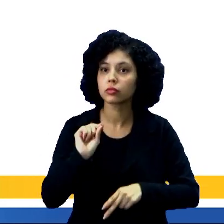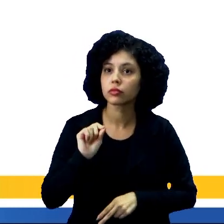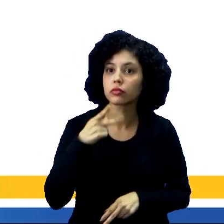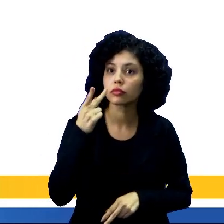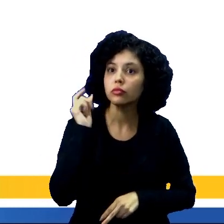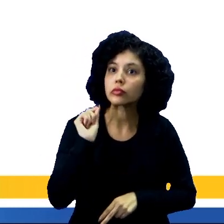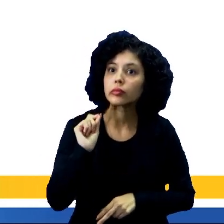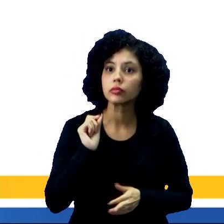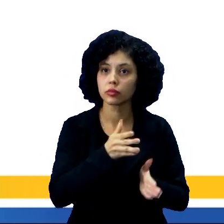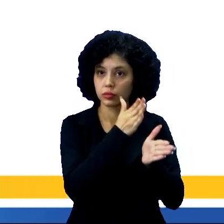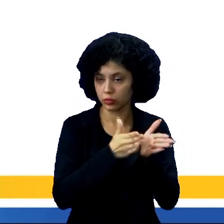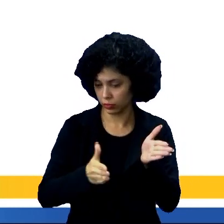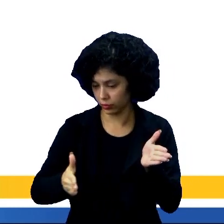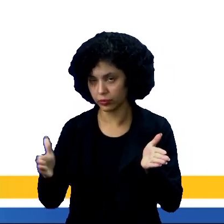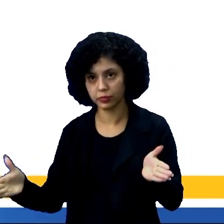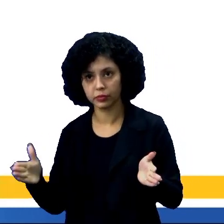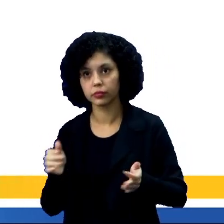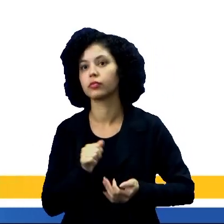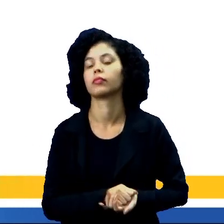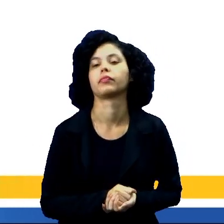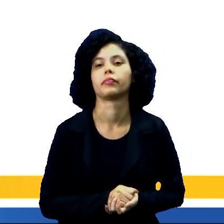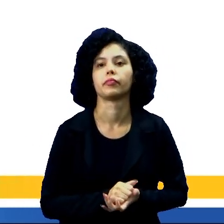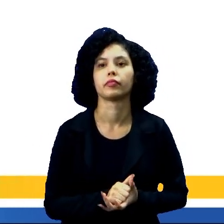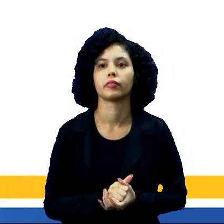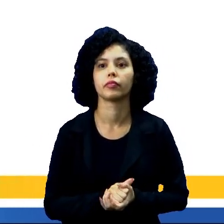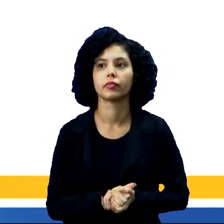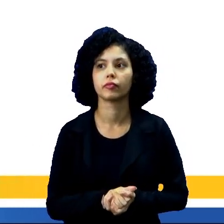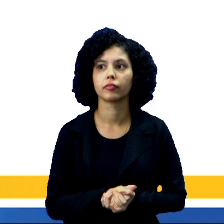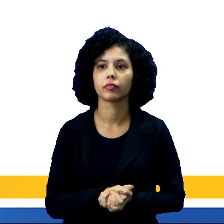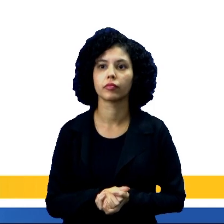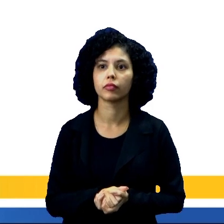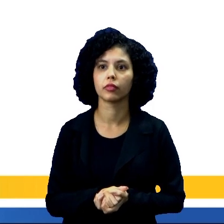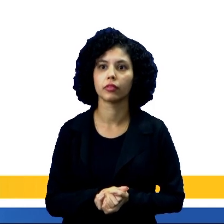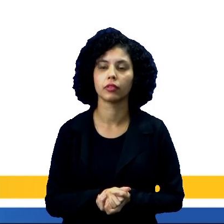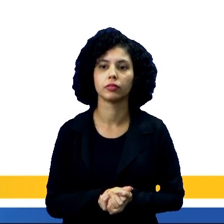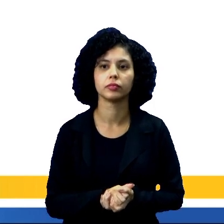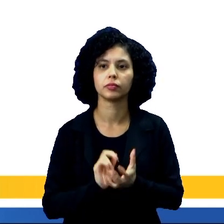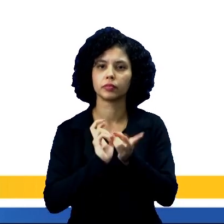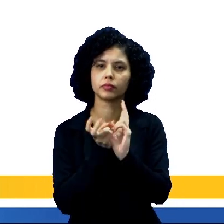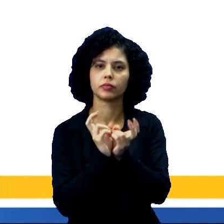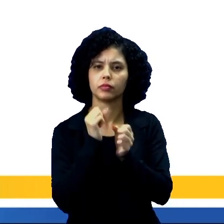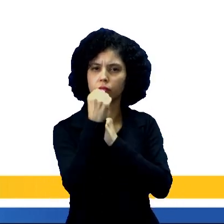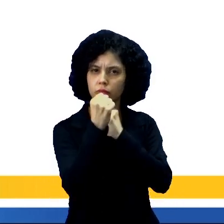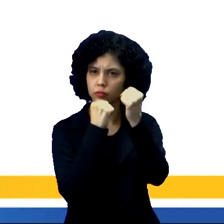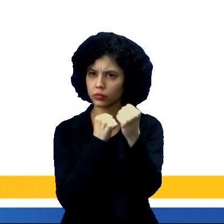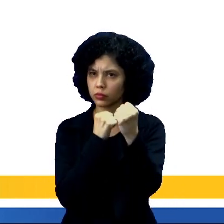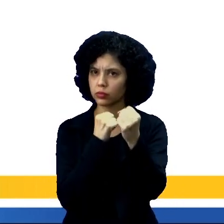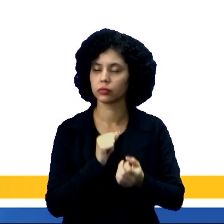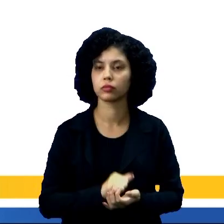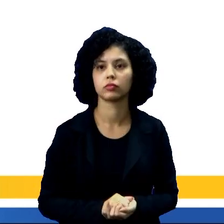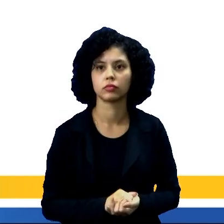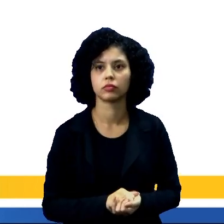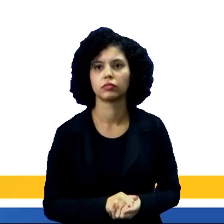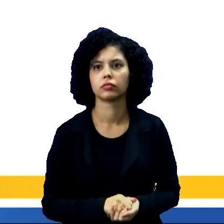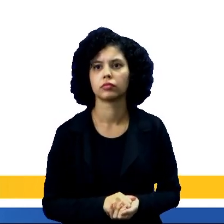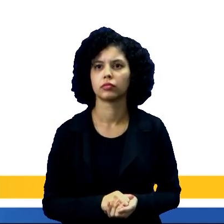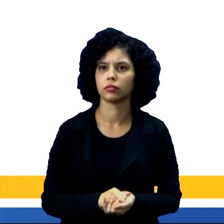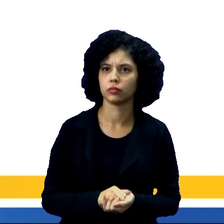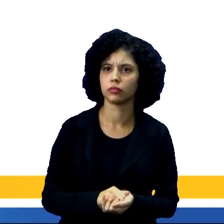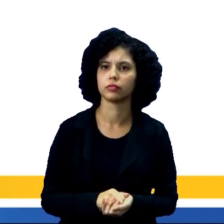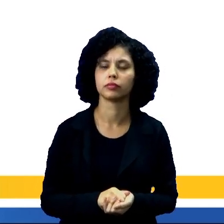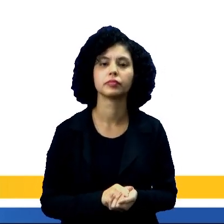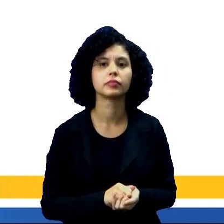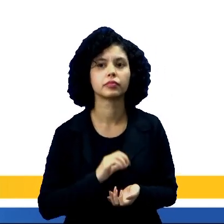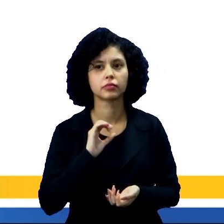respectivamente, é que a gente tem que seguir na ordem. Vamos ver aí, capoeira e boxe. Capoeira, ela tem mais molejo? Se é mais molejo,